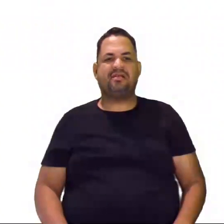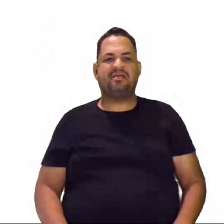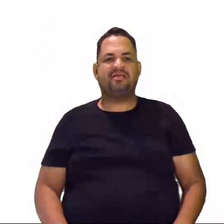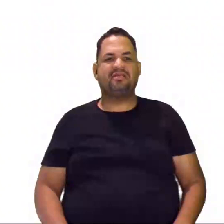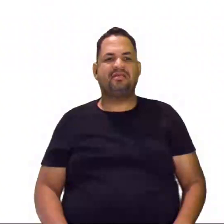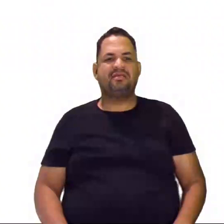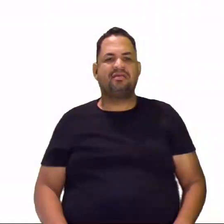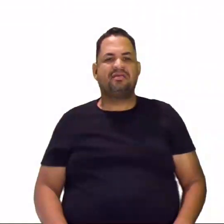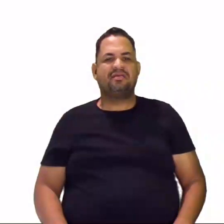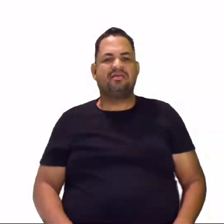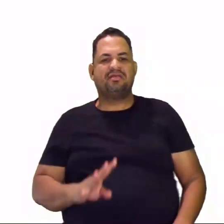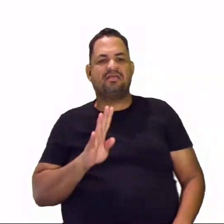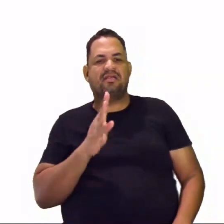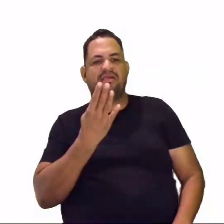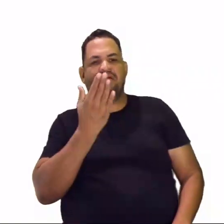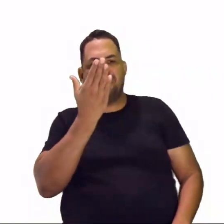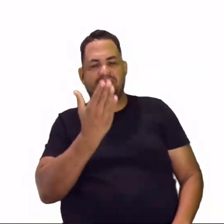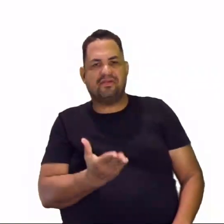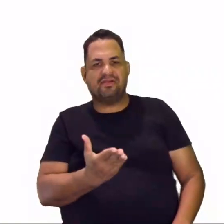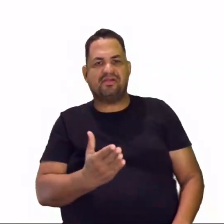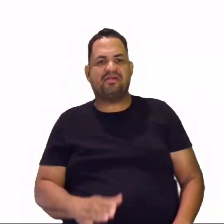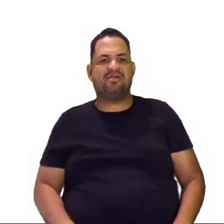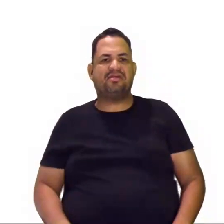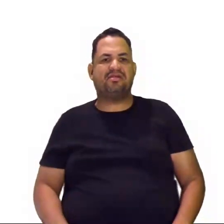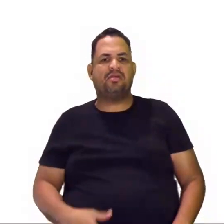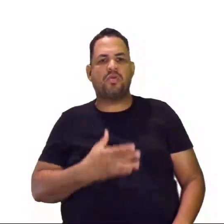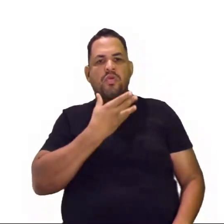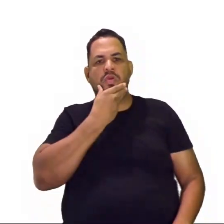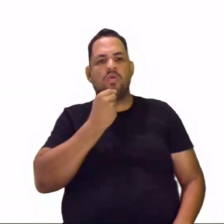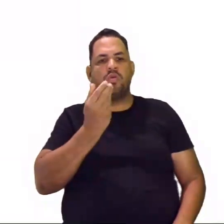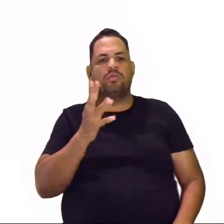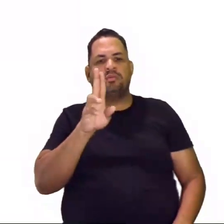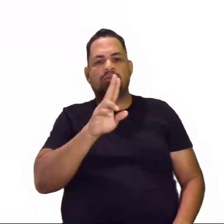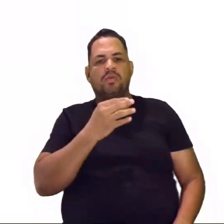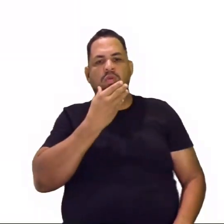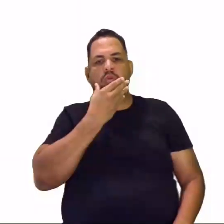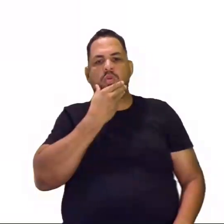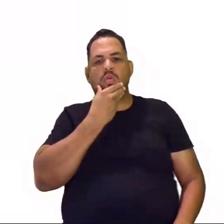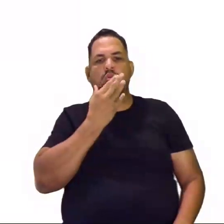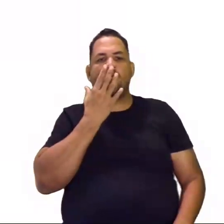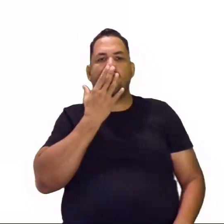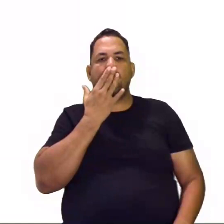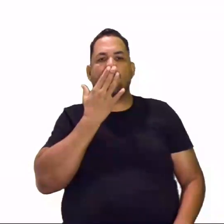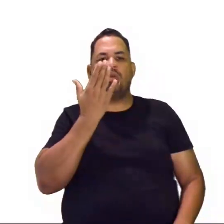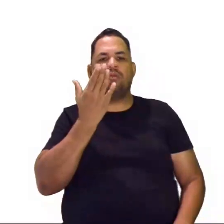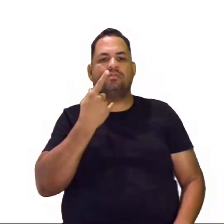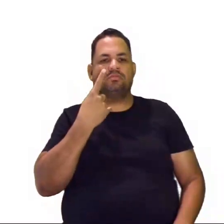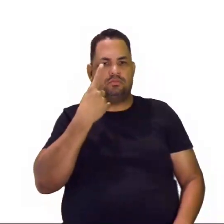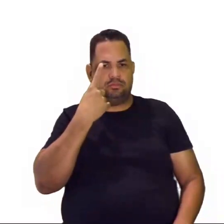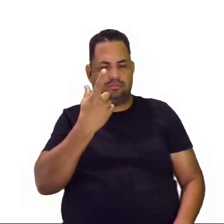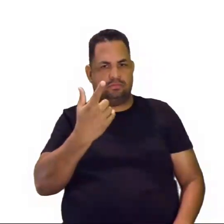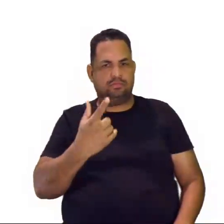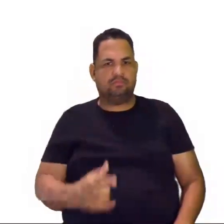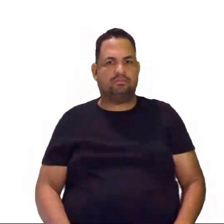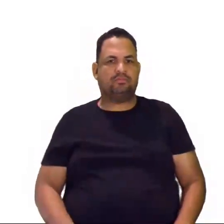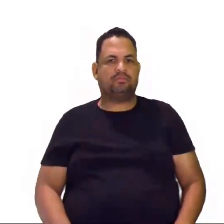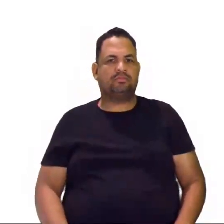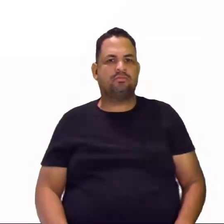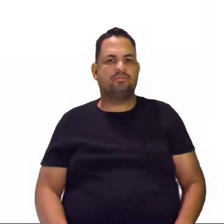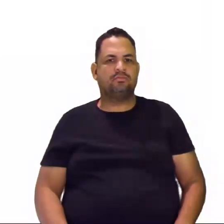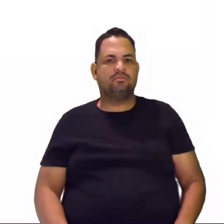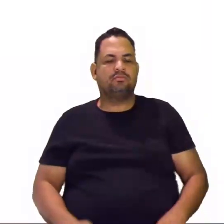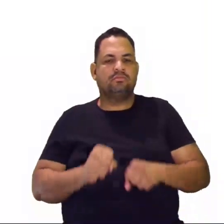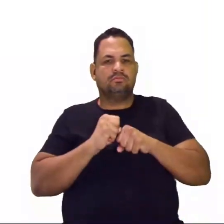essa falsa medida do crânio do homem a partir da cor. Então, eles achavam que